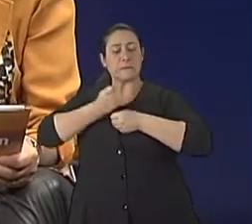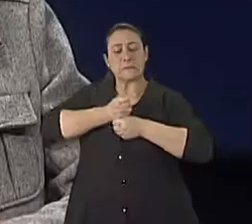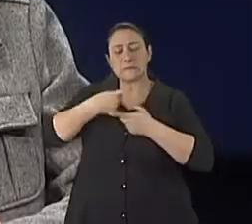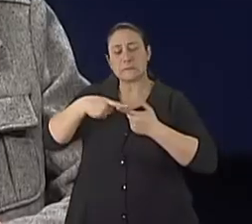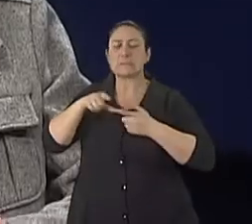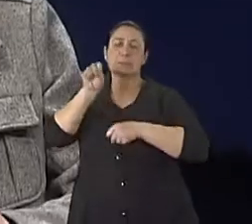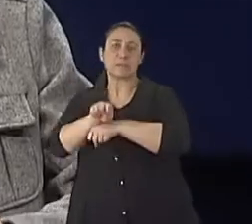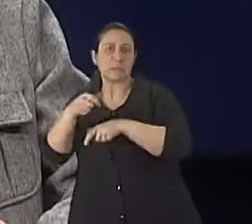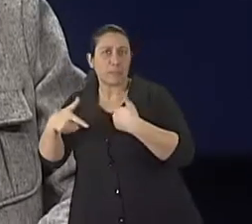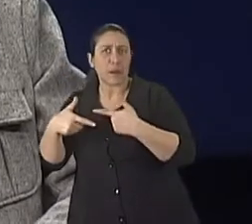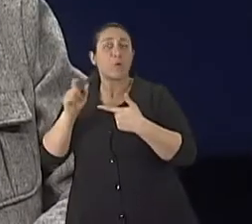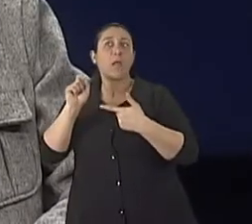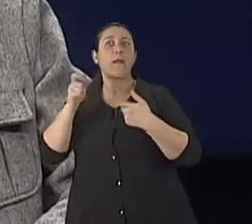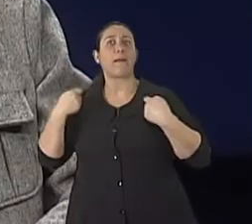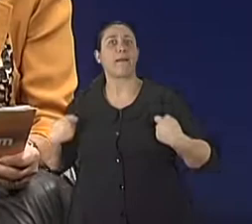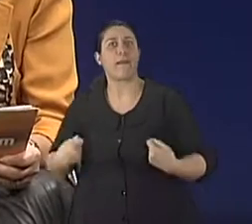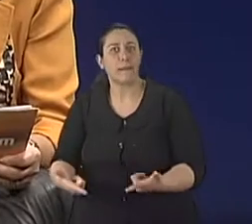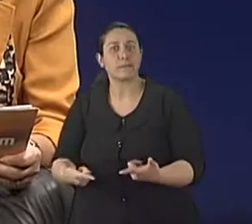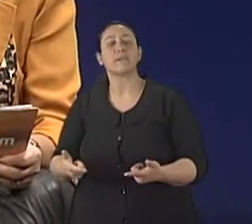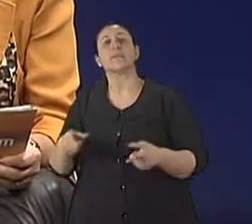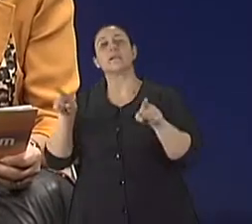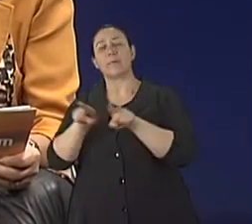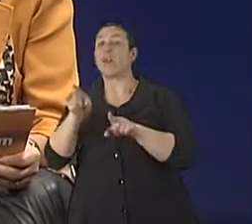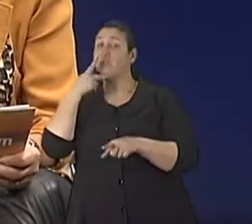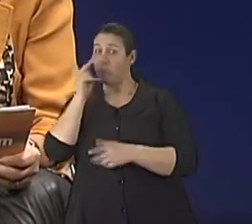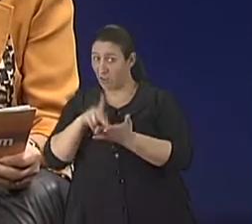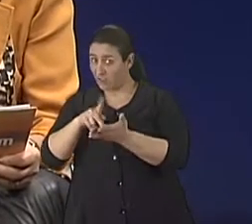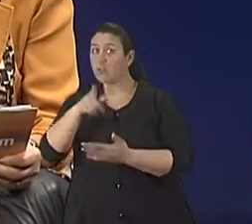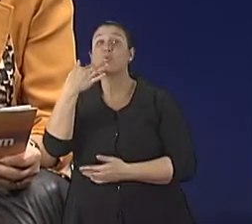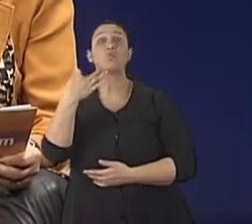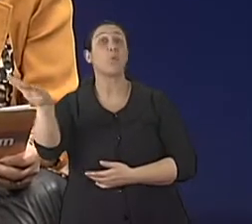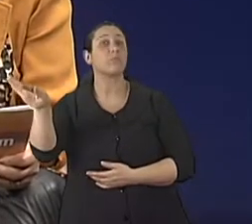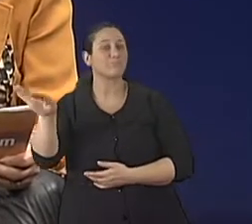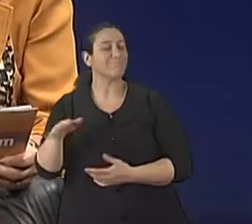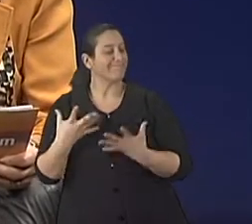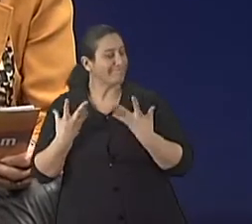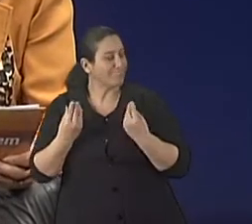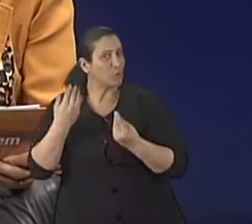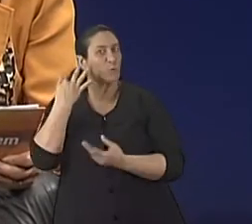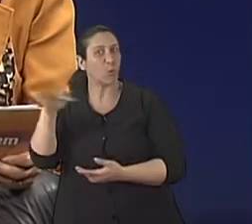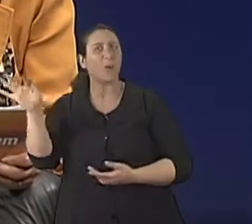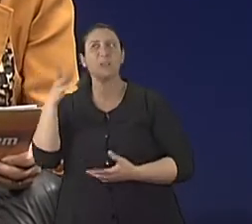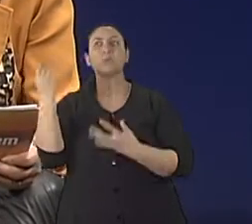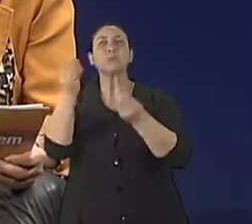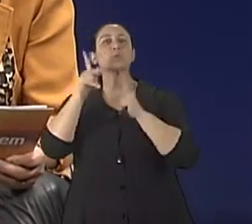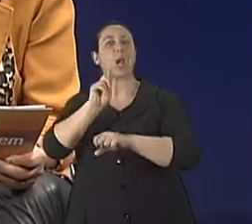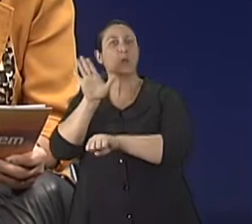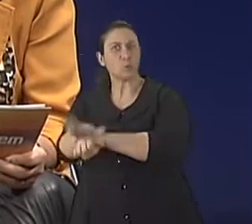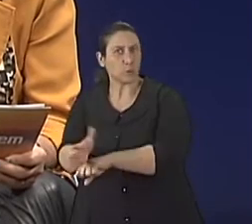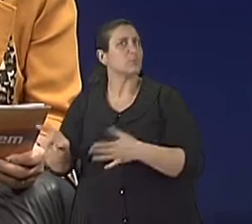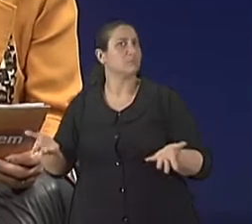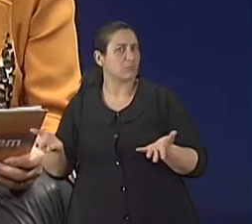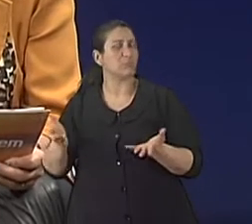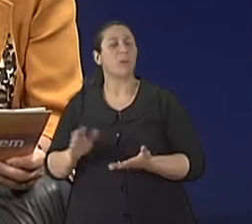gasto é claro então e fazem falar na dor é a gente quem sofre da coluna sabe né e quem não busca ajuda mas ainda não está na hora de um